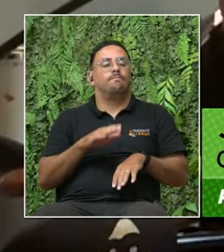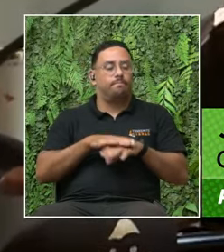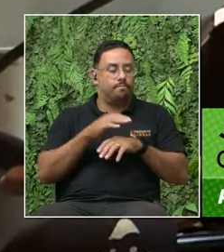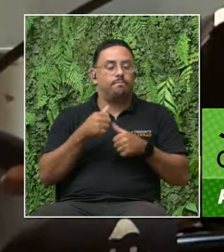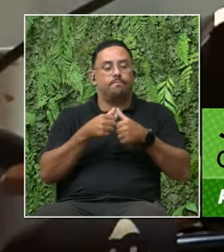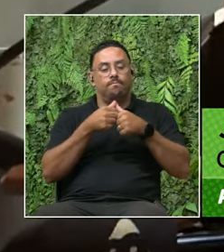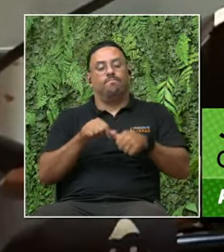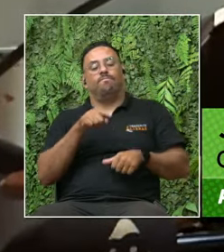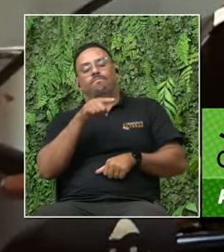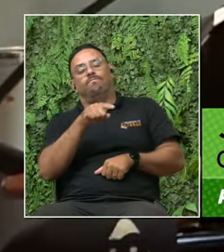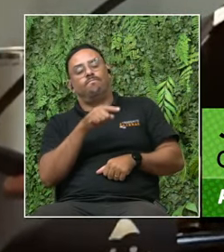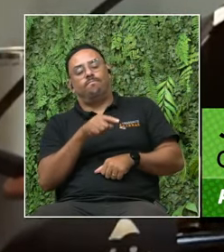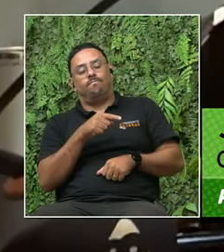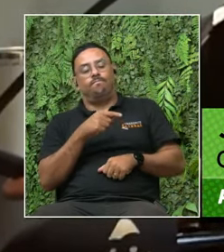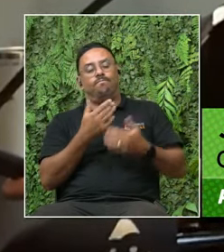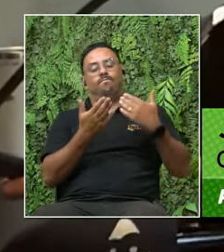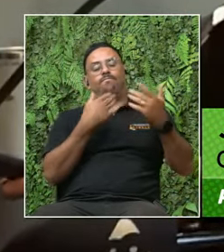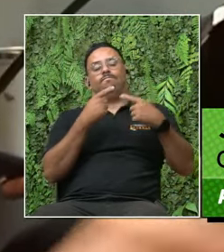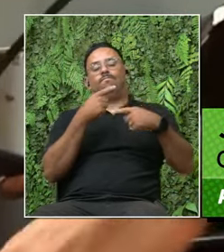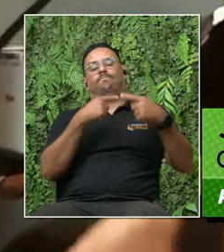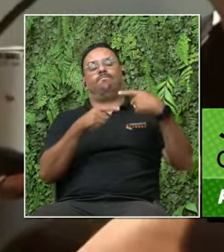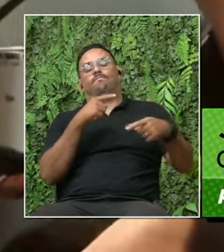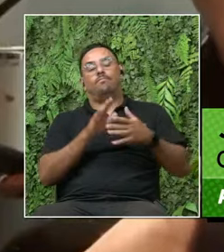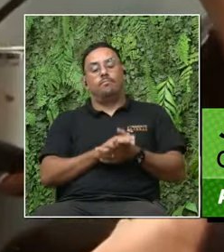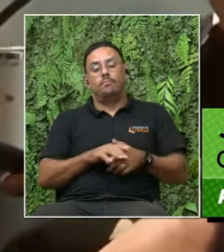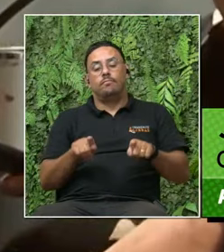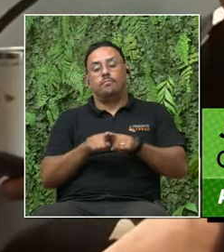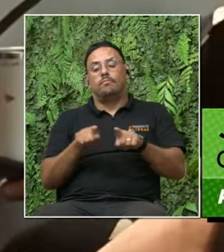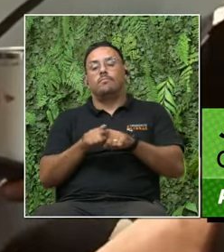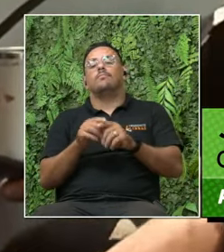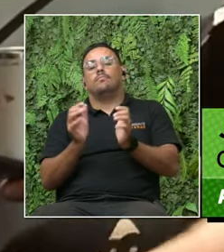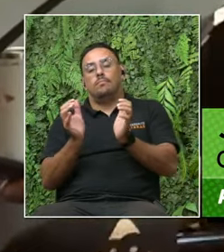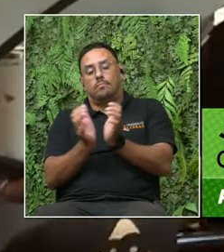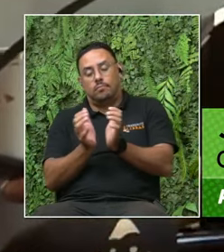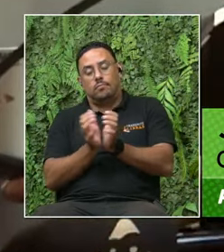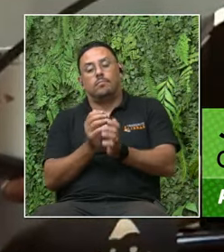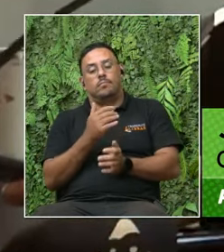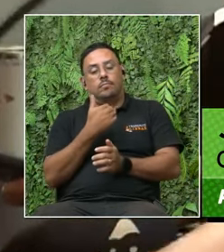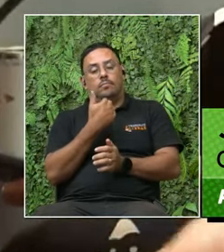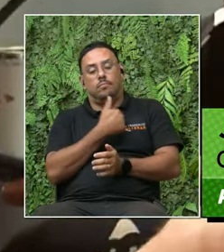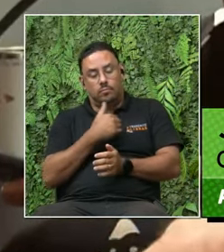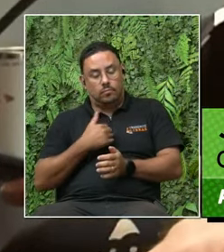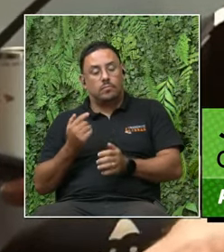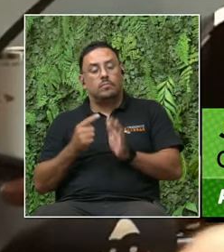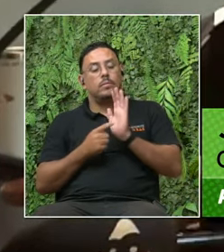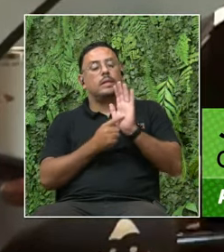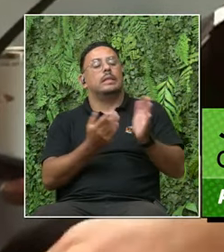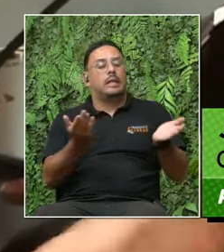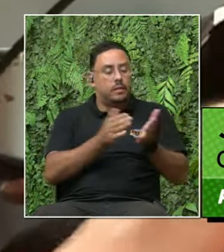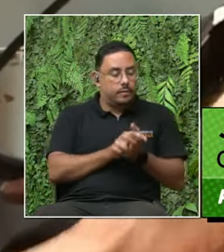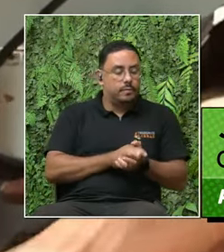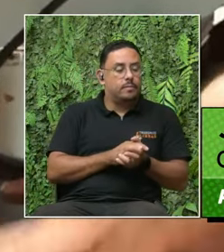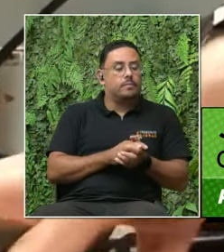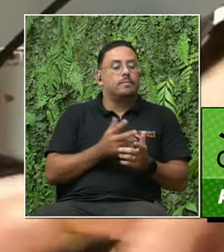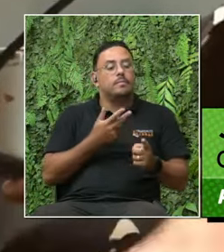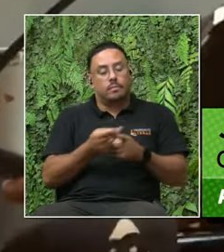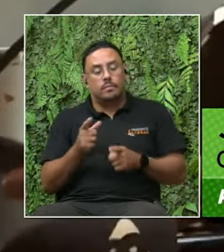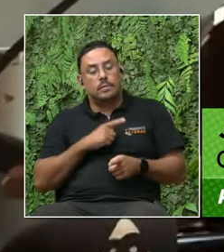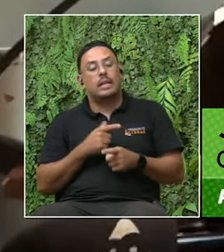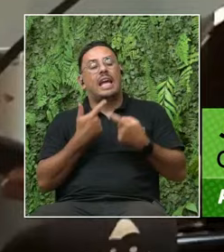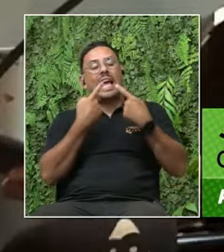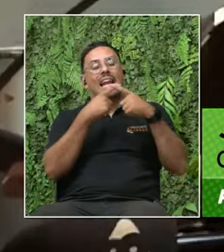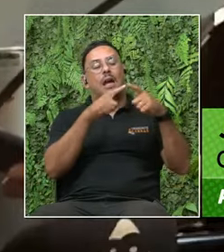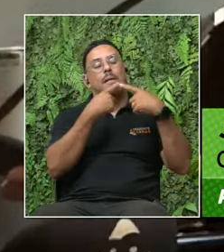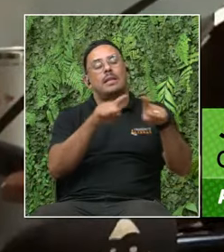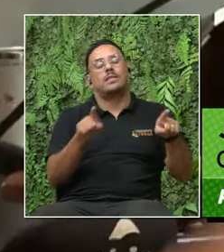ficaram ali mesmo no no no bateboca com árbitro também pelo lado do Atlético é que isso vai aparecer menos agora Porque acabou ganhando mas teve muita reclamação